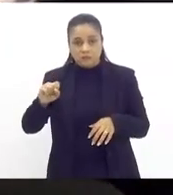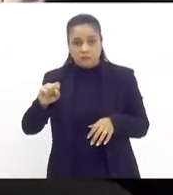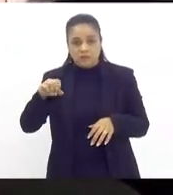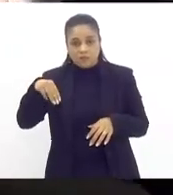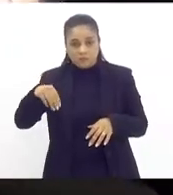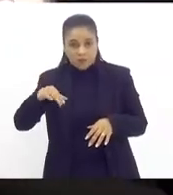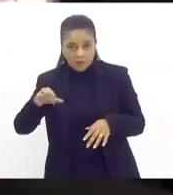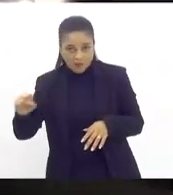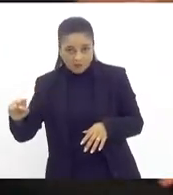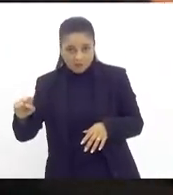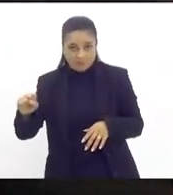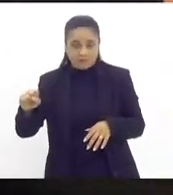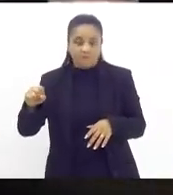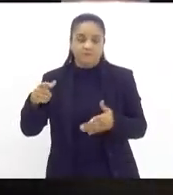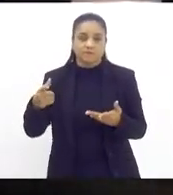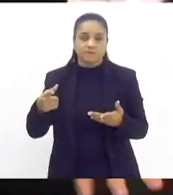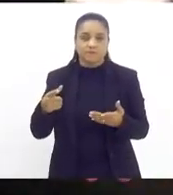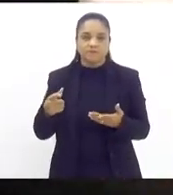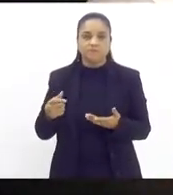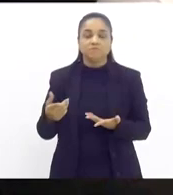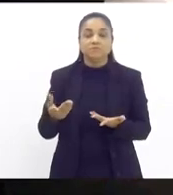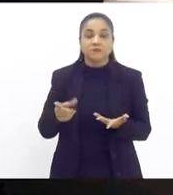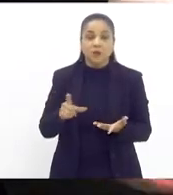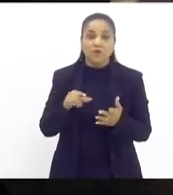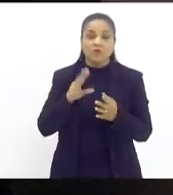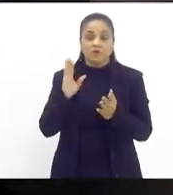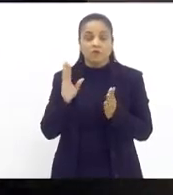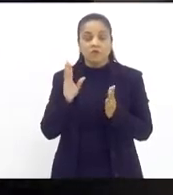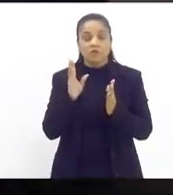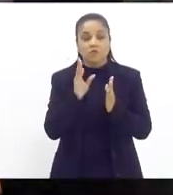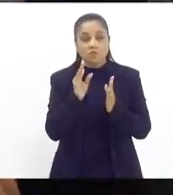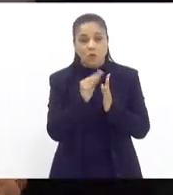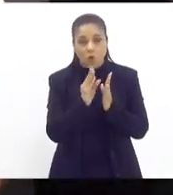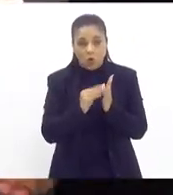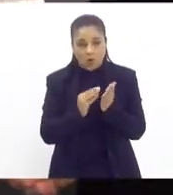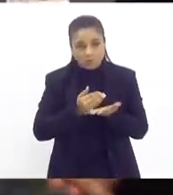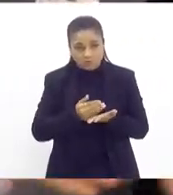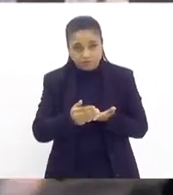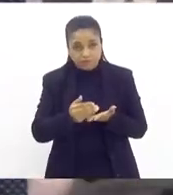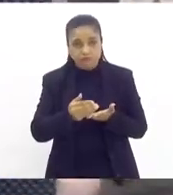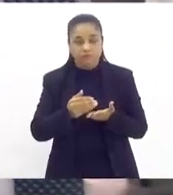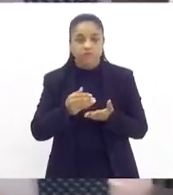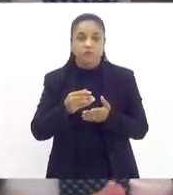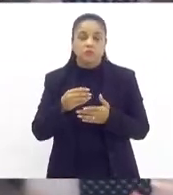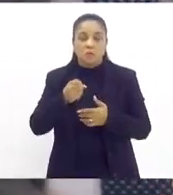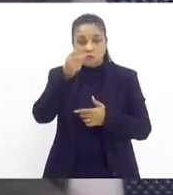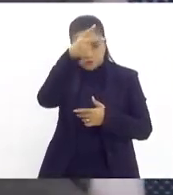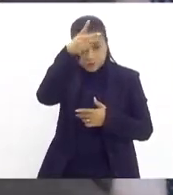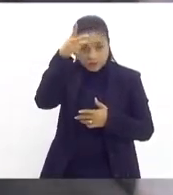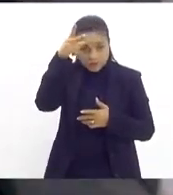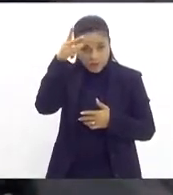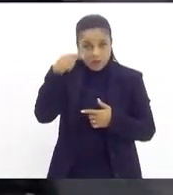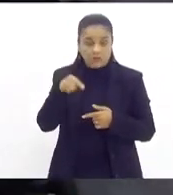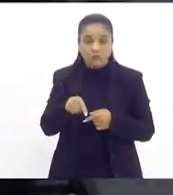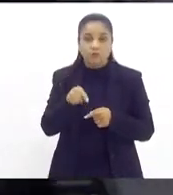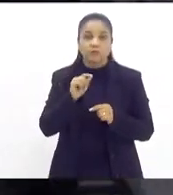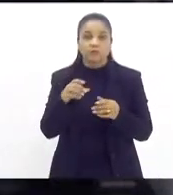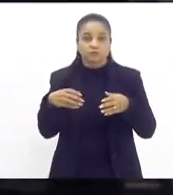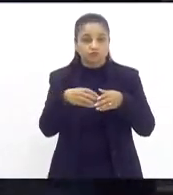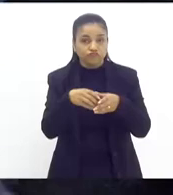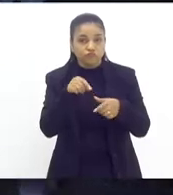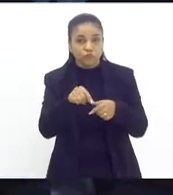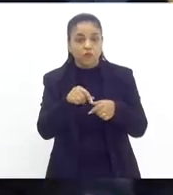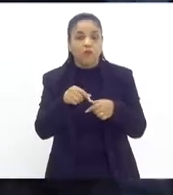ISS. Assim, foi colocado desde o começo para a Frente Nacional dos Prefeitos que o governo federal tinha abertura